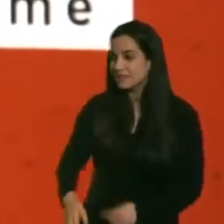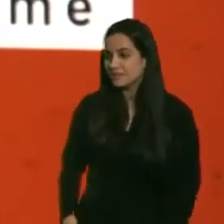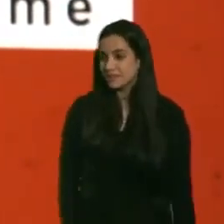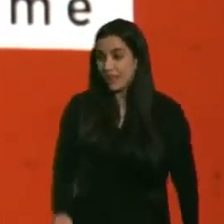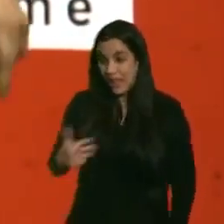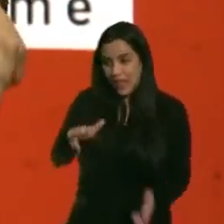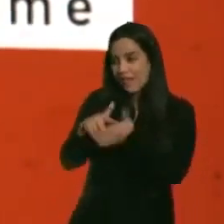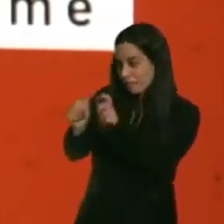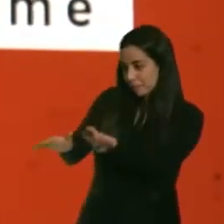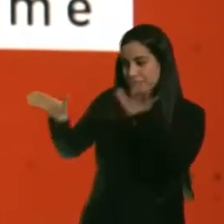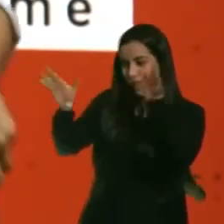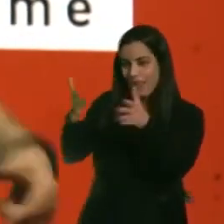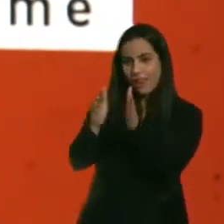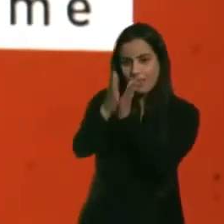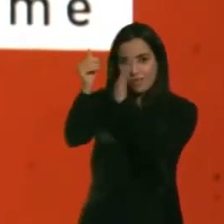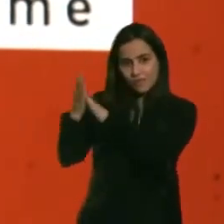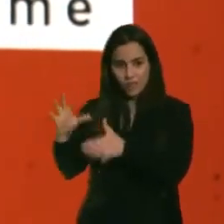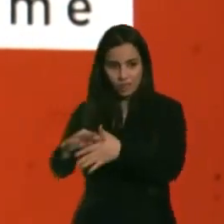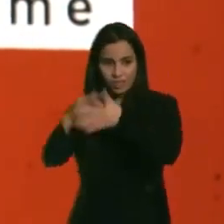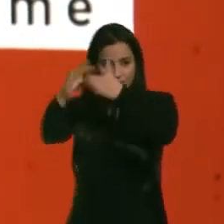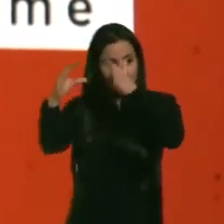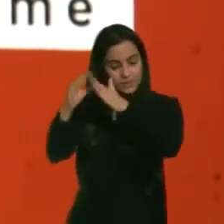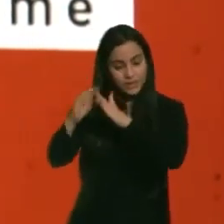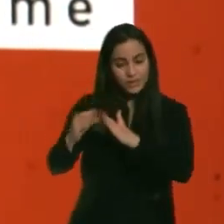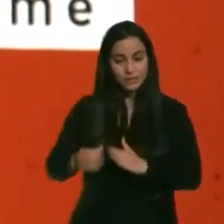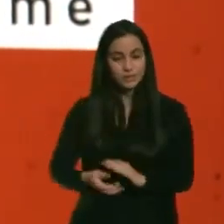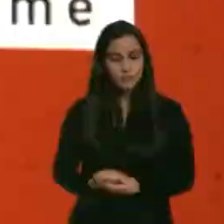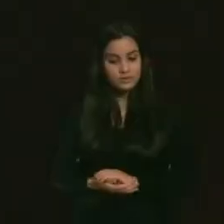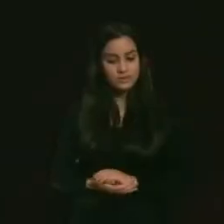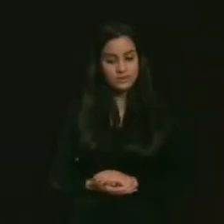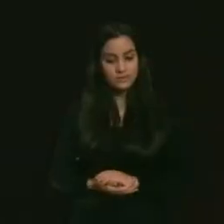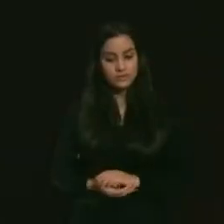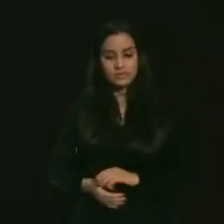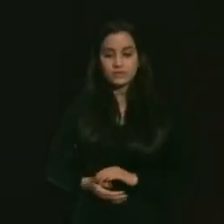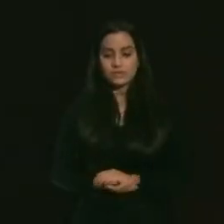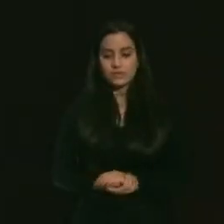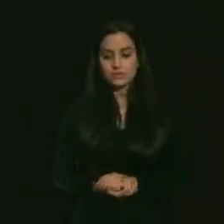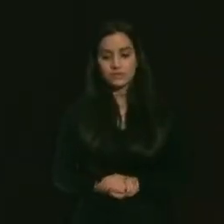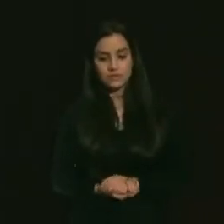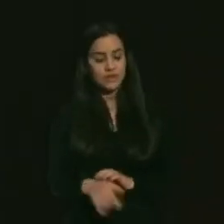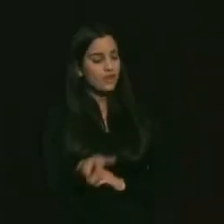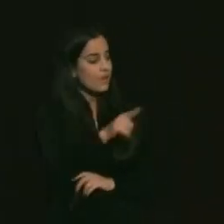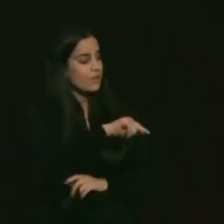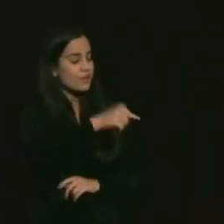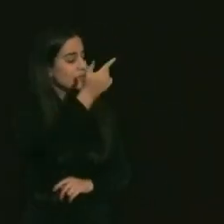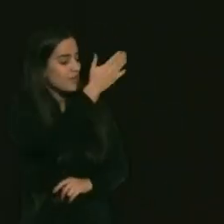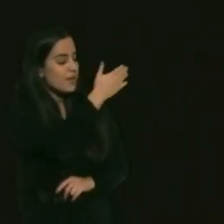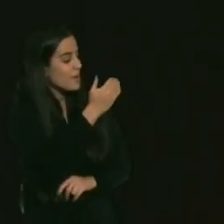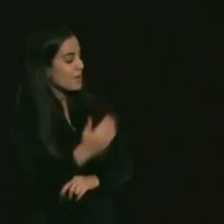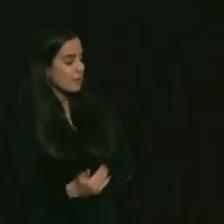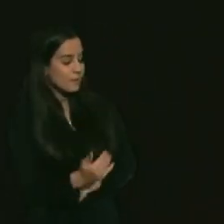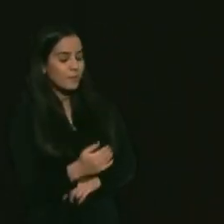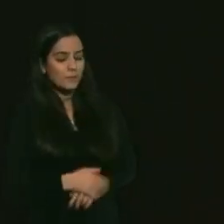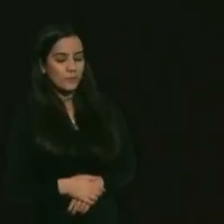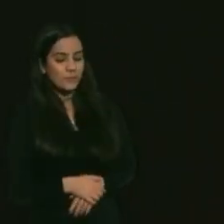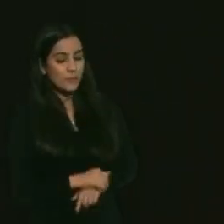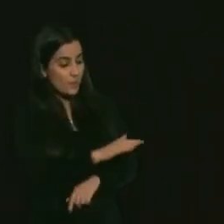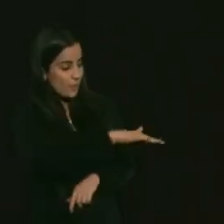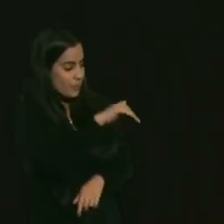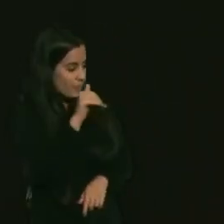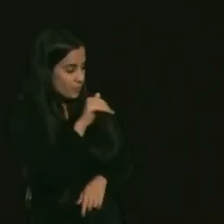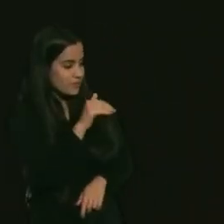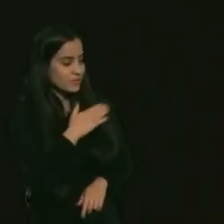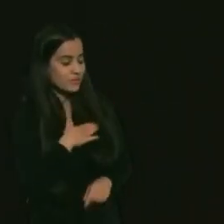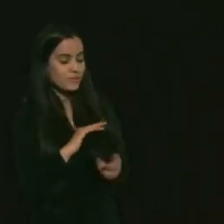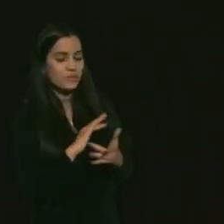Eu levantava a mão no louvor, eu liderava uma célula. Você não honrou no convite do